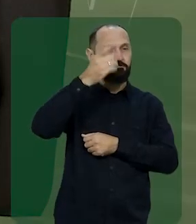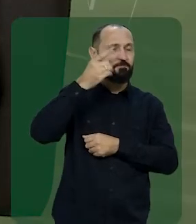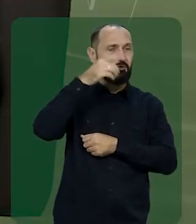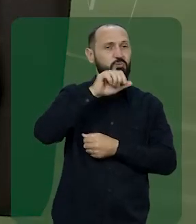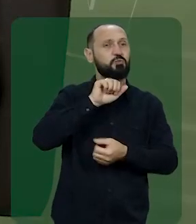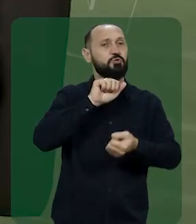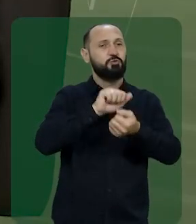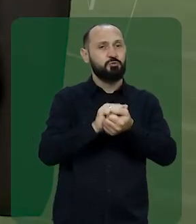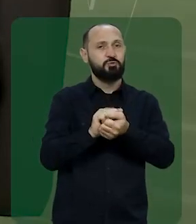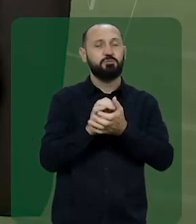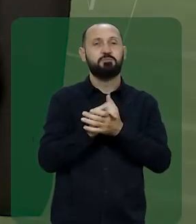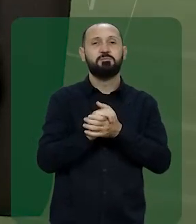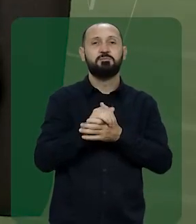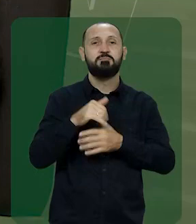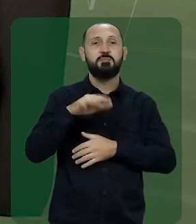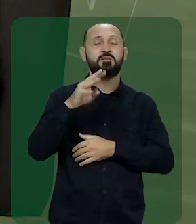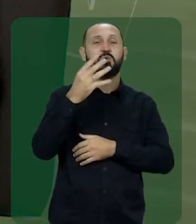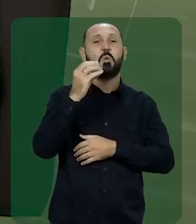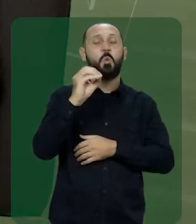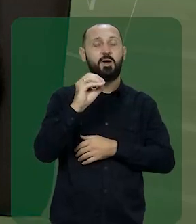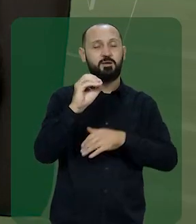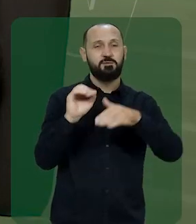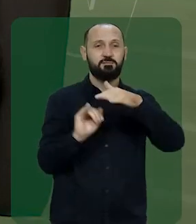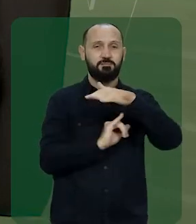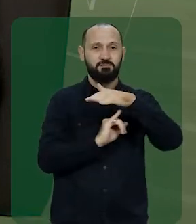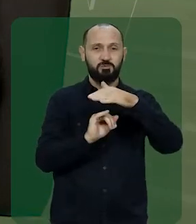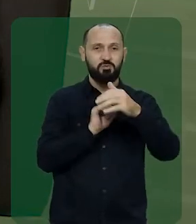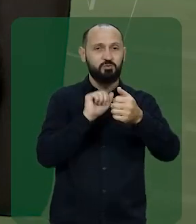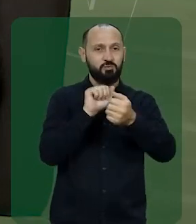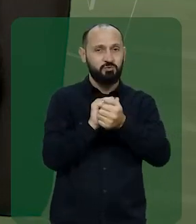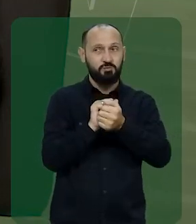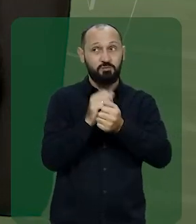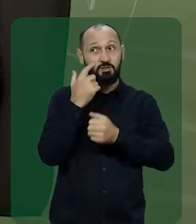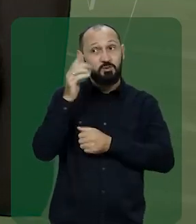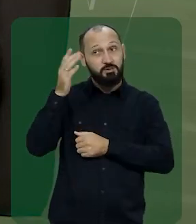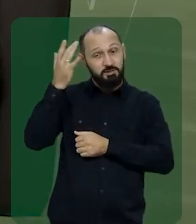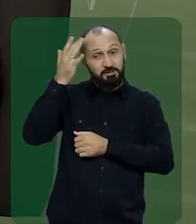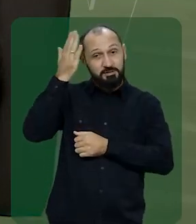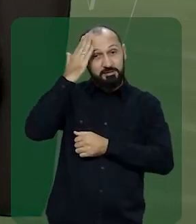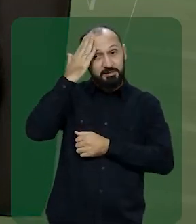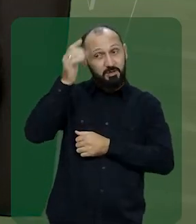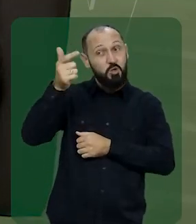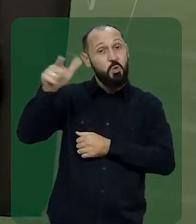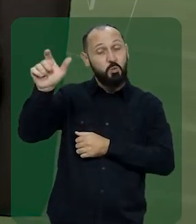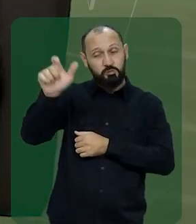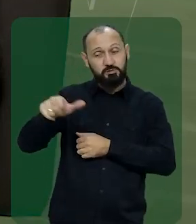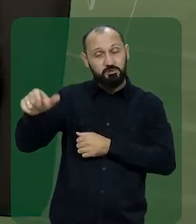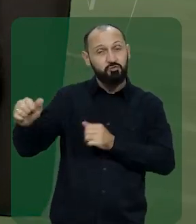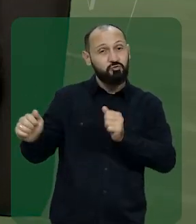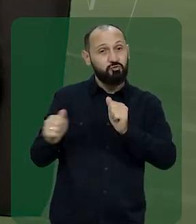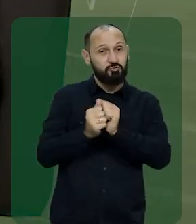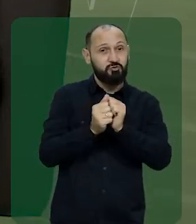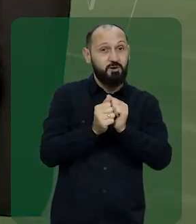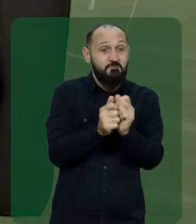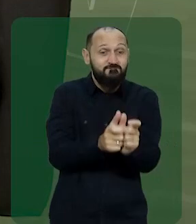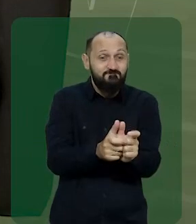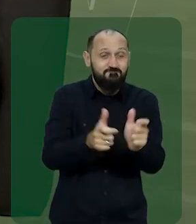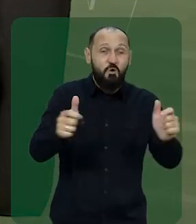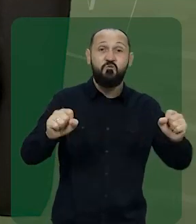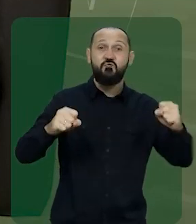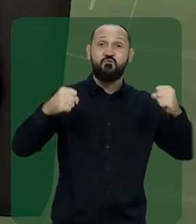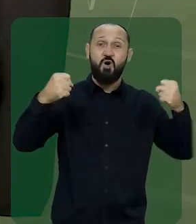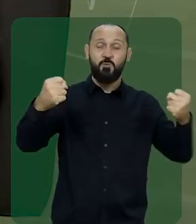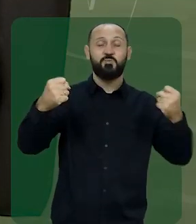deputado Renato Câmara. E assim, ela tem mais 12 deputados, né? E mais